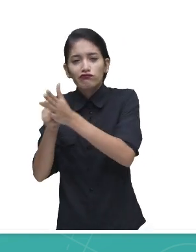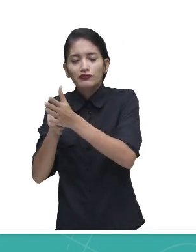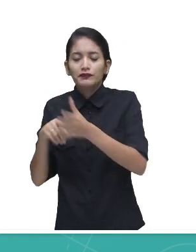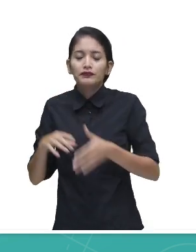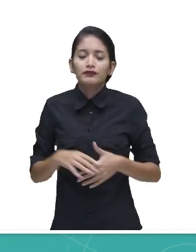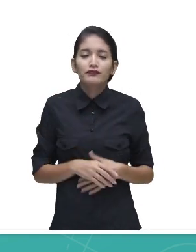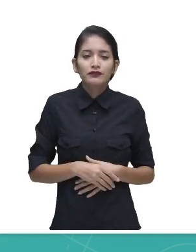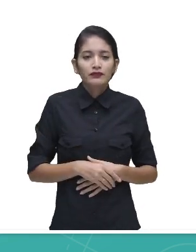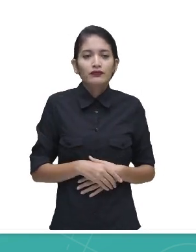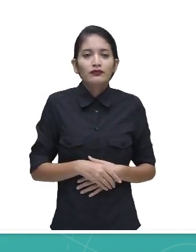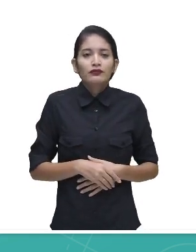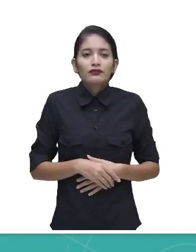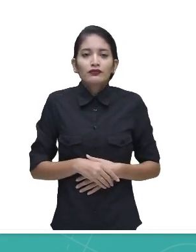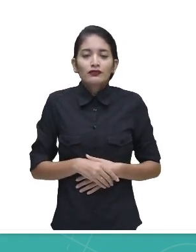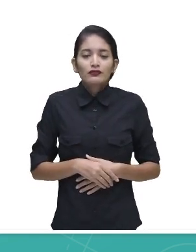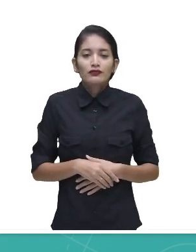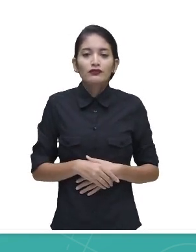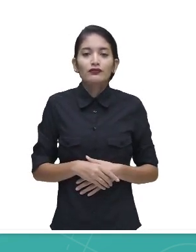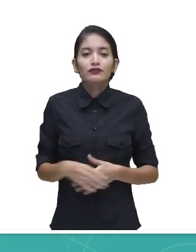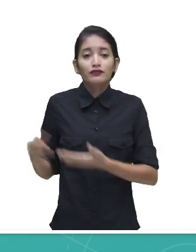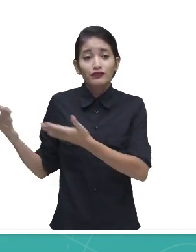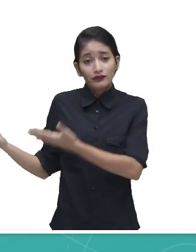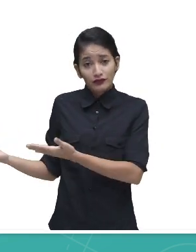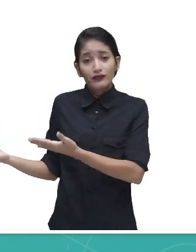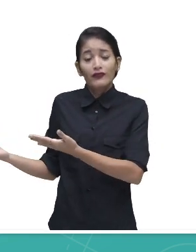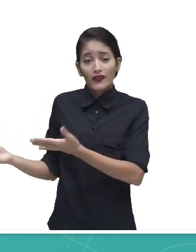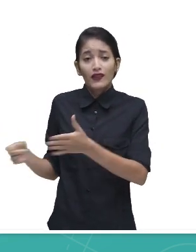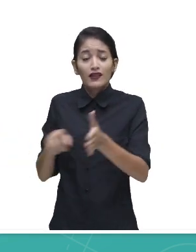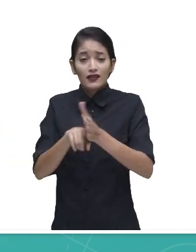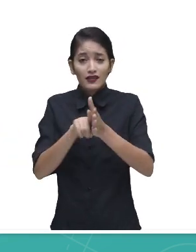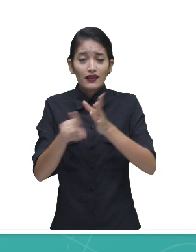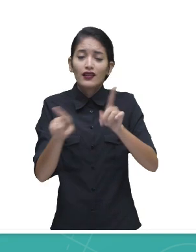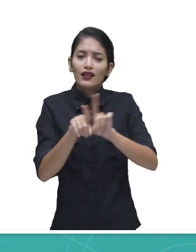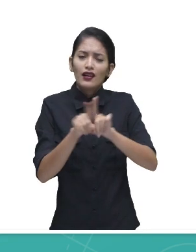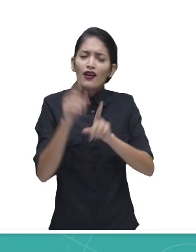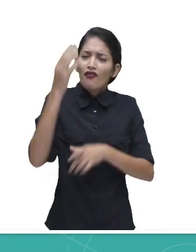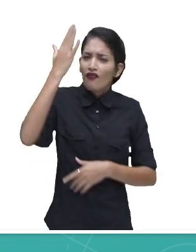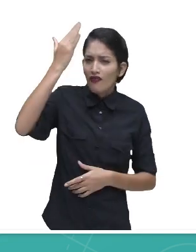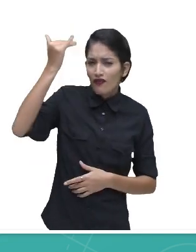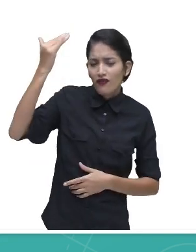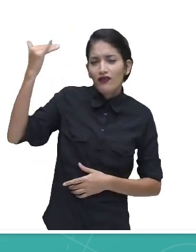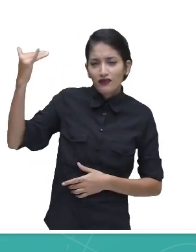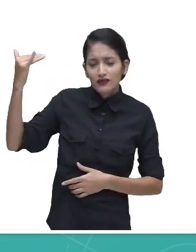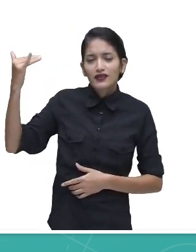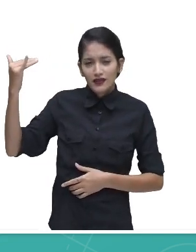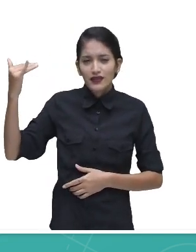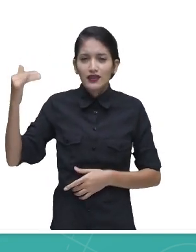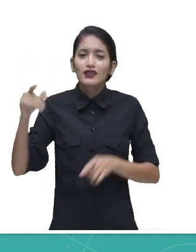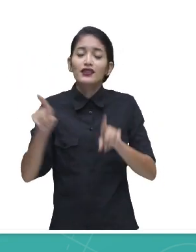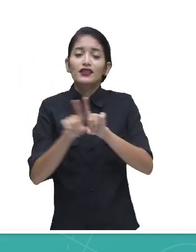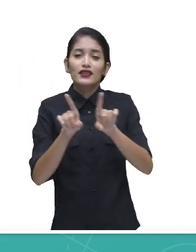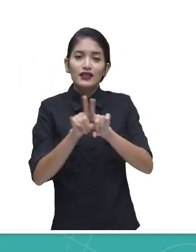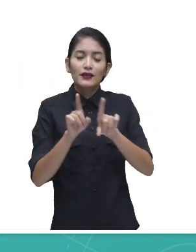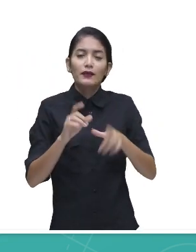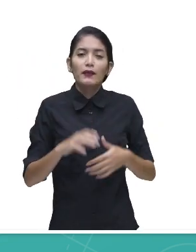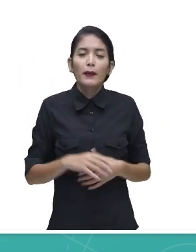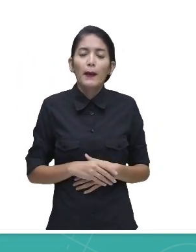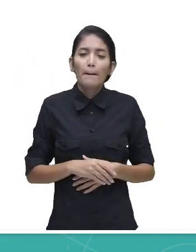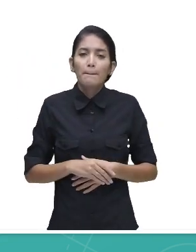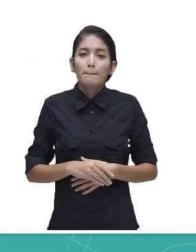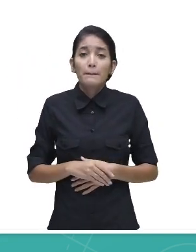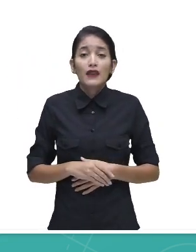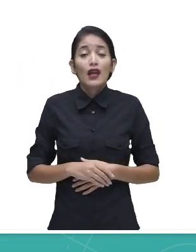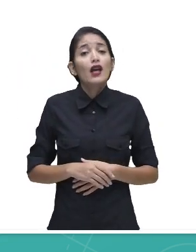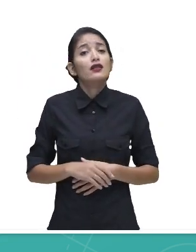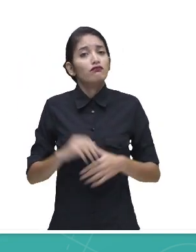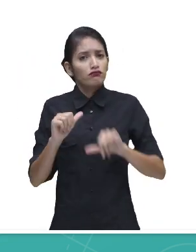Outro pesquisador muito importante, Albert Einstein, um dos mais famosos, né? Ele tornou-se um dos mais